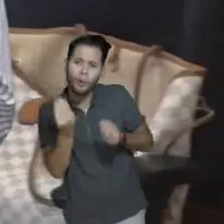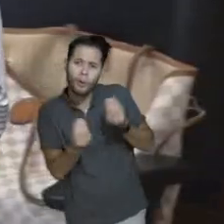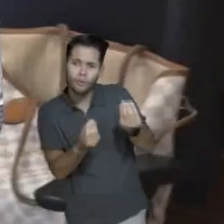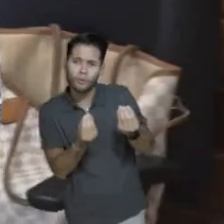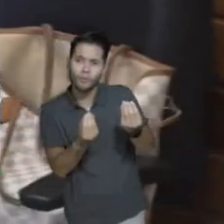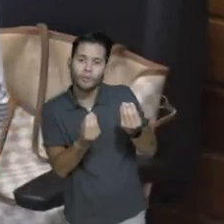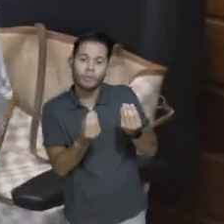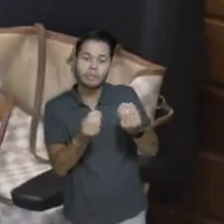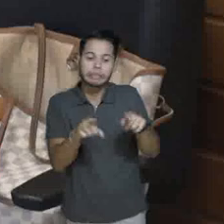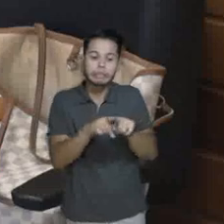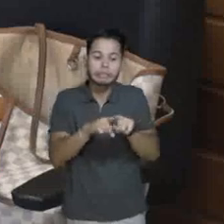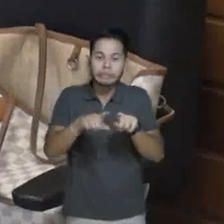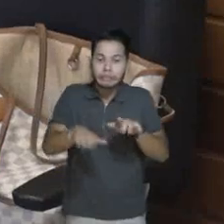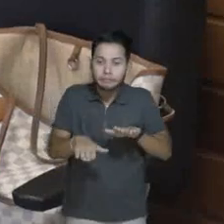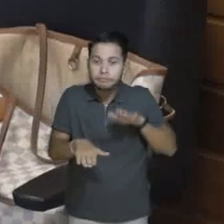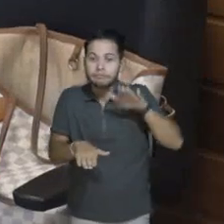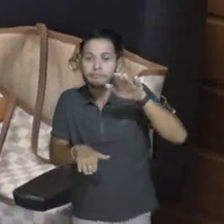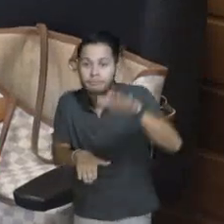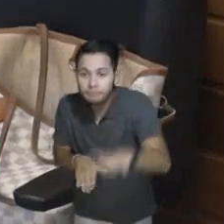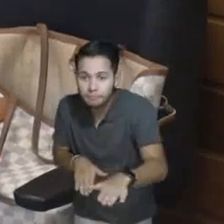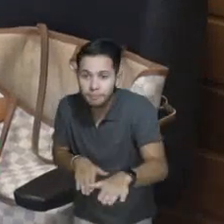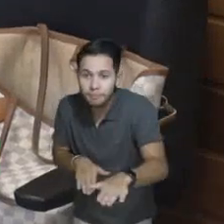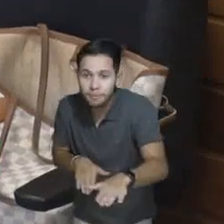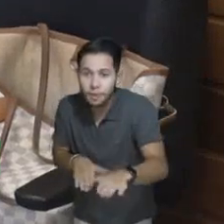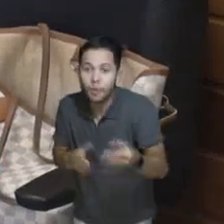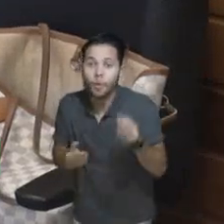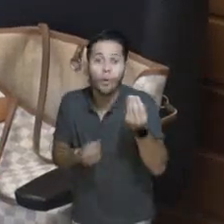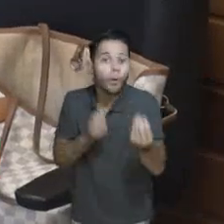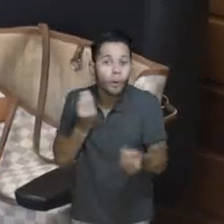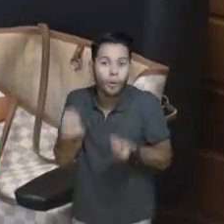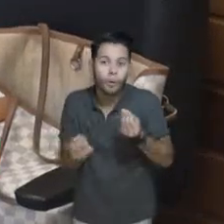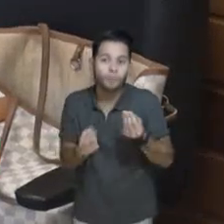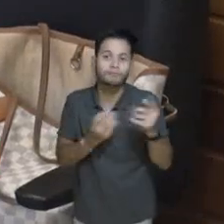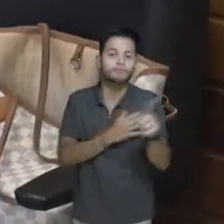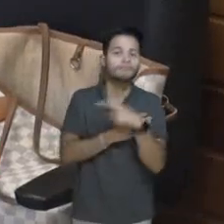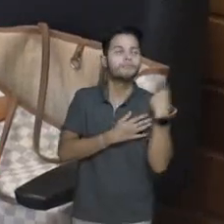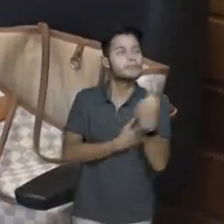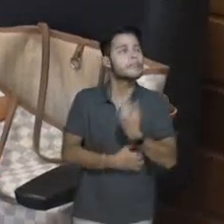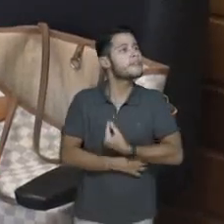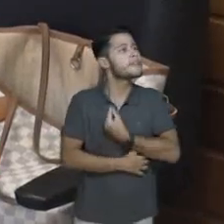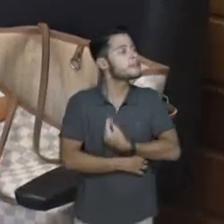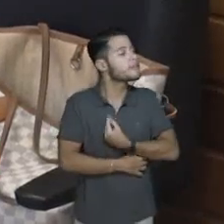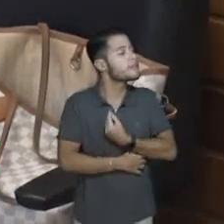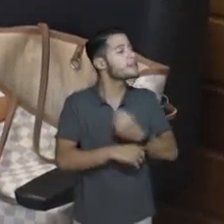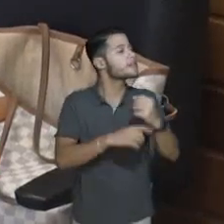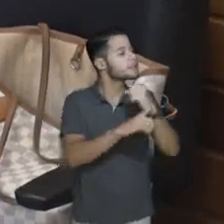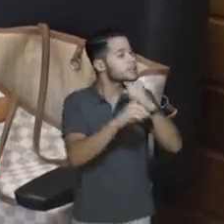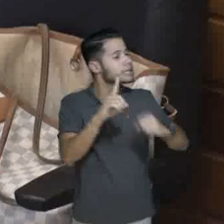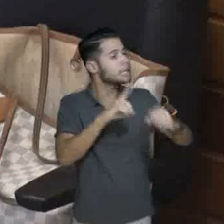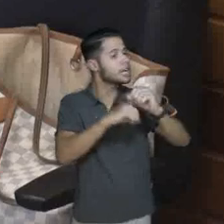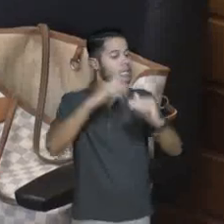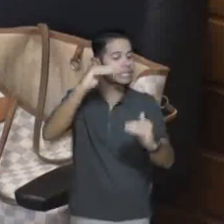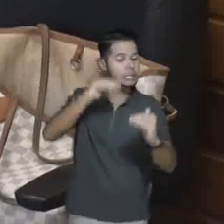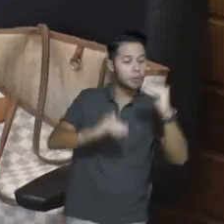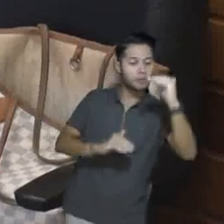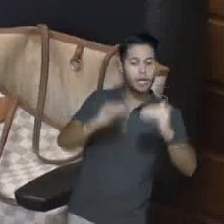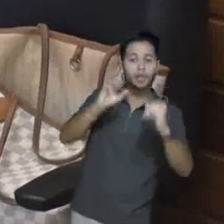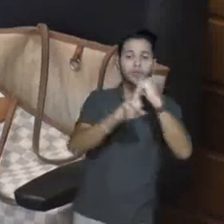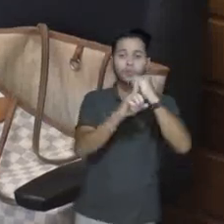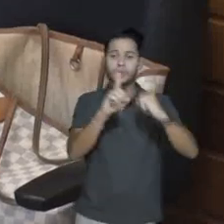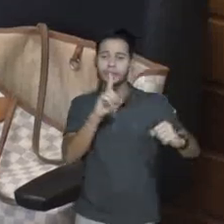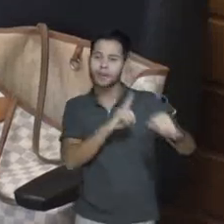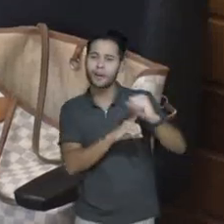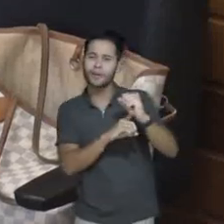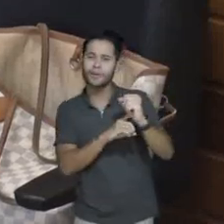um passo à frente por que dar um passo à frente Por que viver numa sociedade com menos igualdade social e a resposta vem